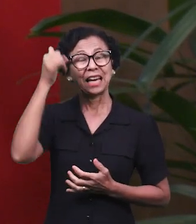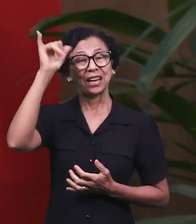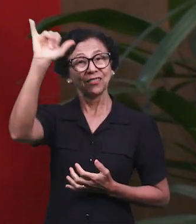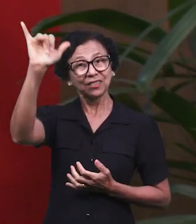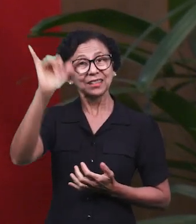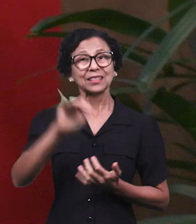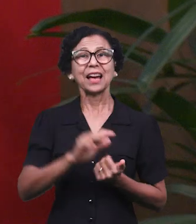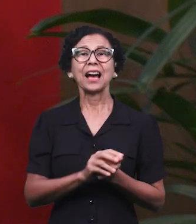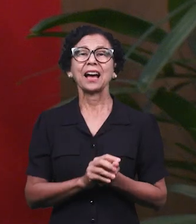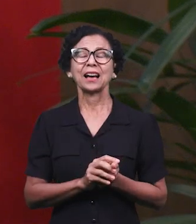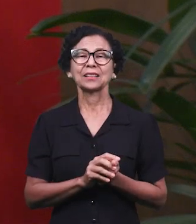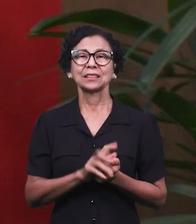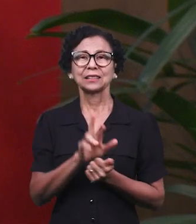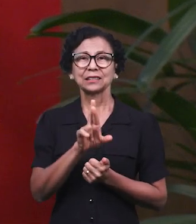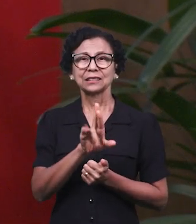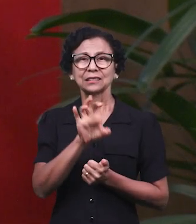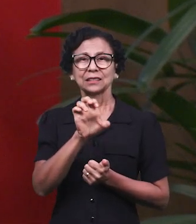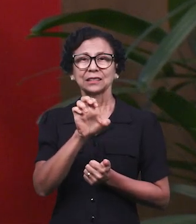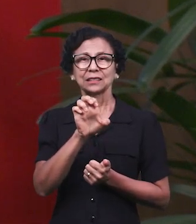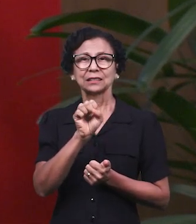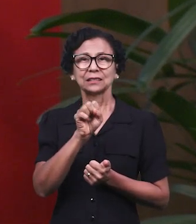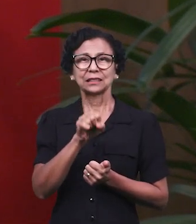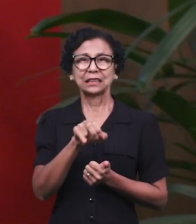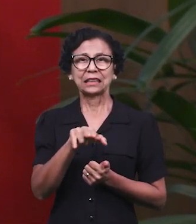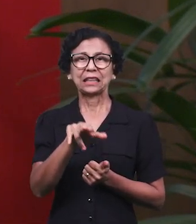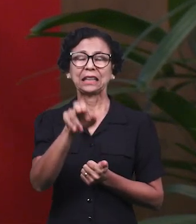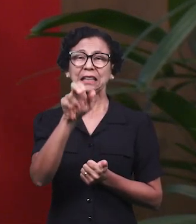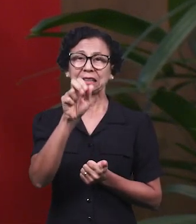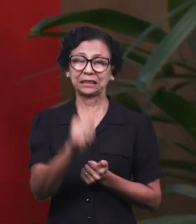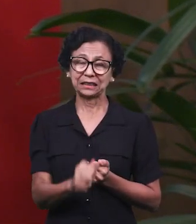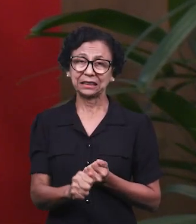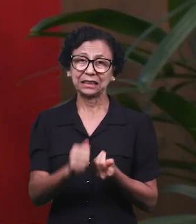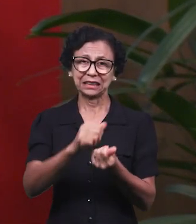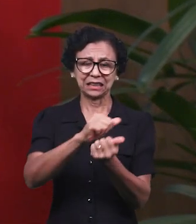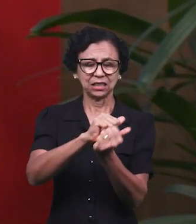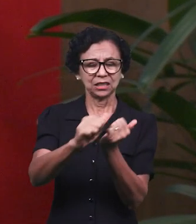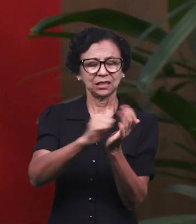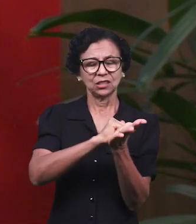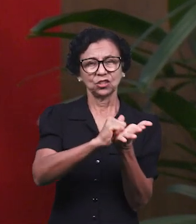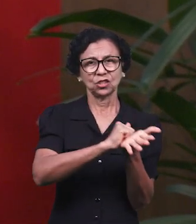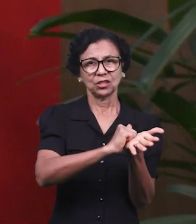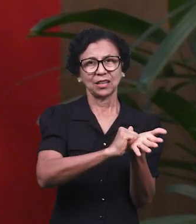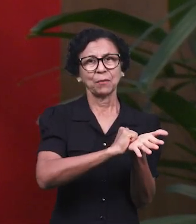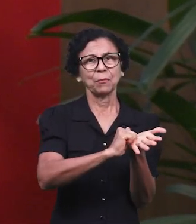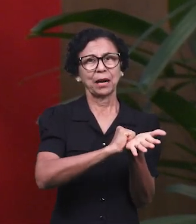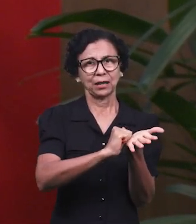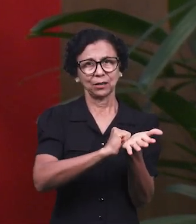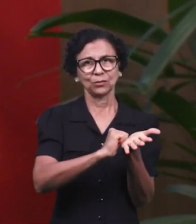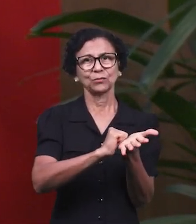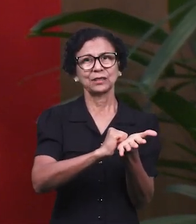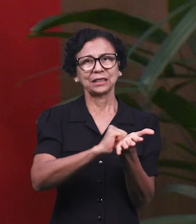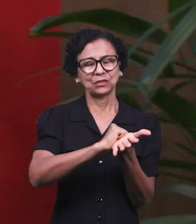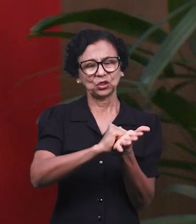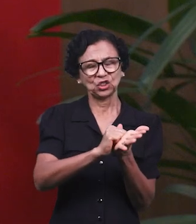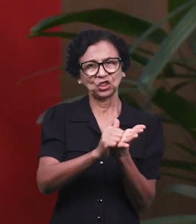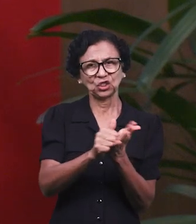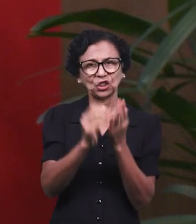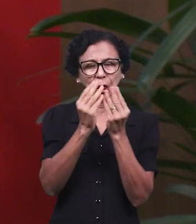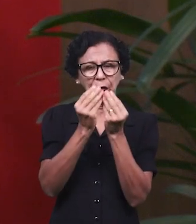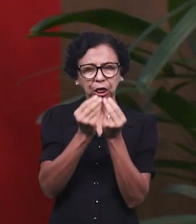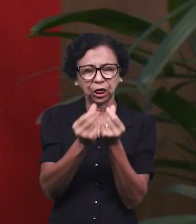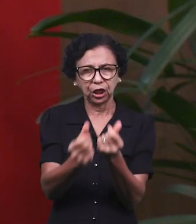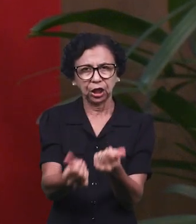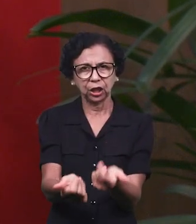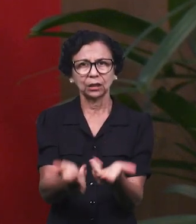evitar o desgaste dessas resinas. Porque, assim como o dente desgasta, os materiais estéticos também têm um